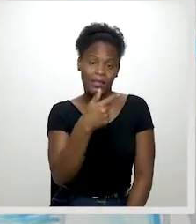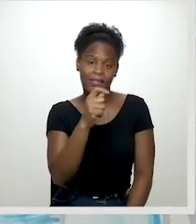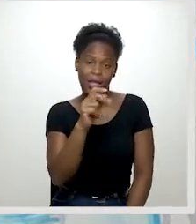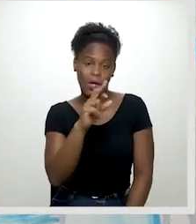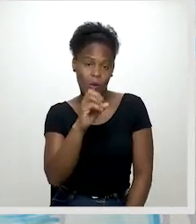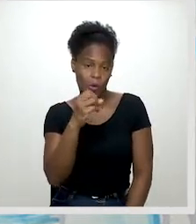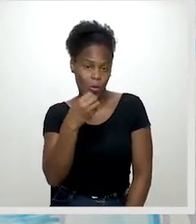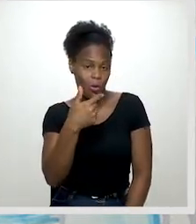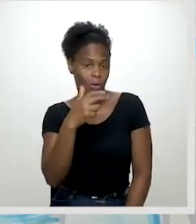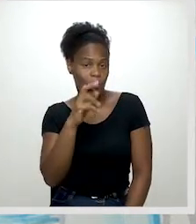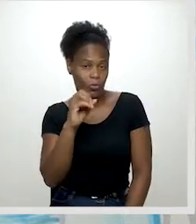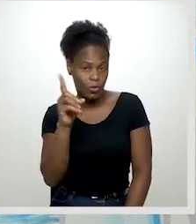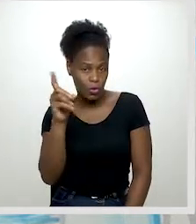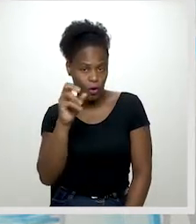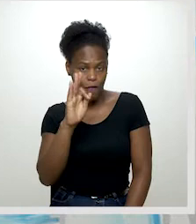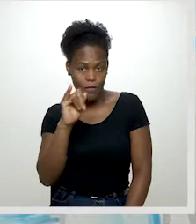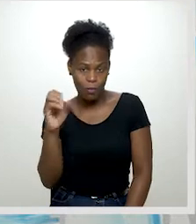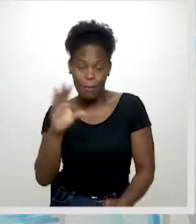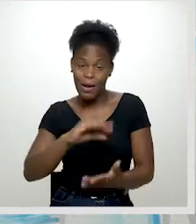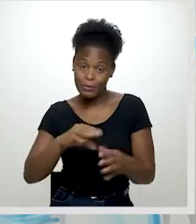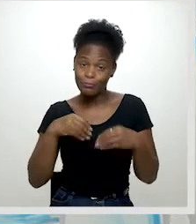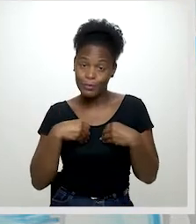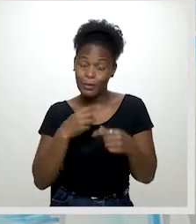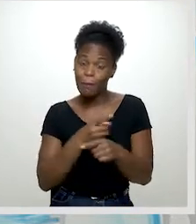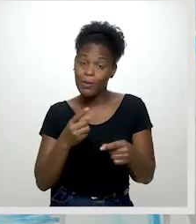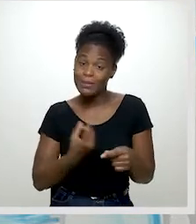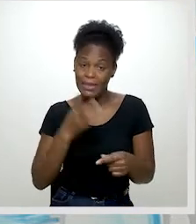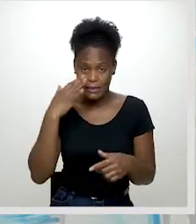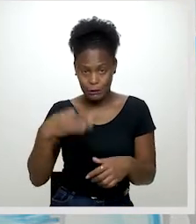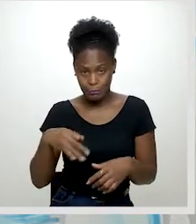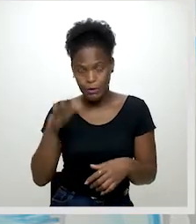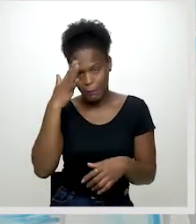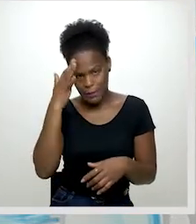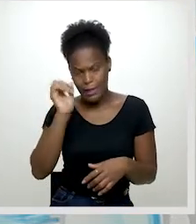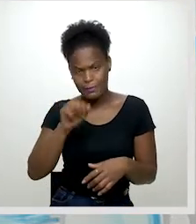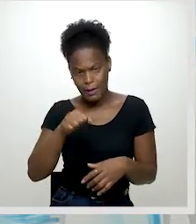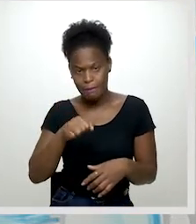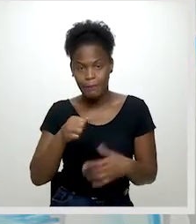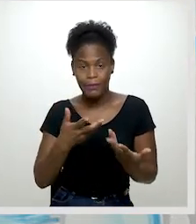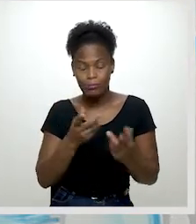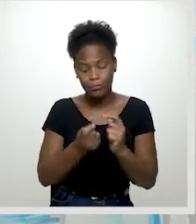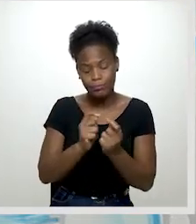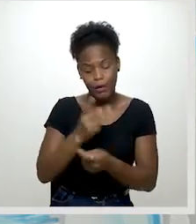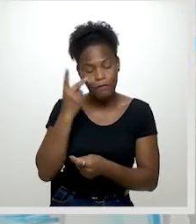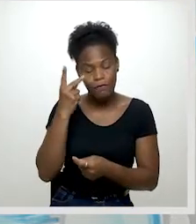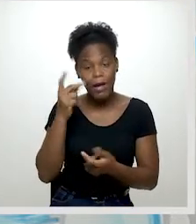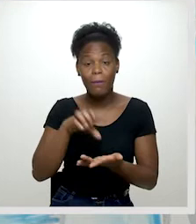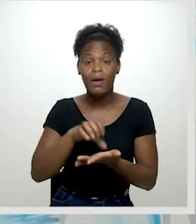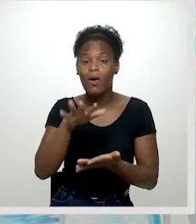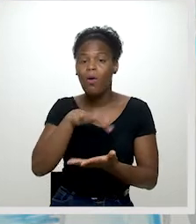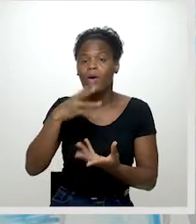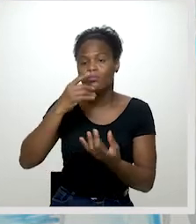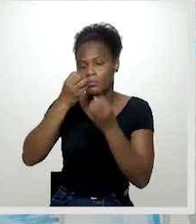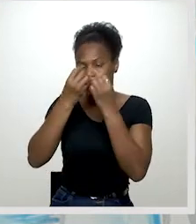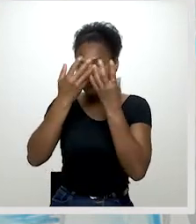heterotrófica, foi mais aceite, tendo em conta que são seres simples, eram capazes do quê? Adaptar-se ao meio